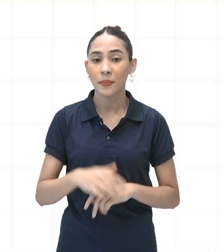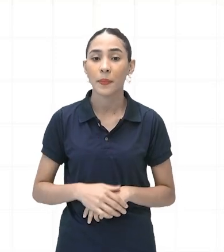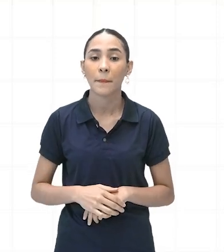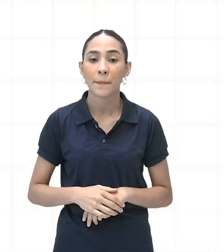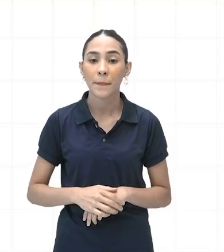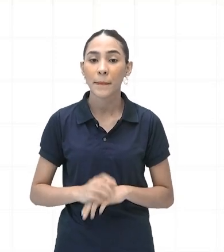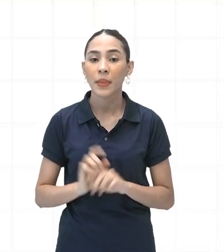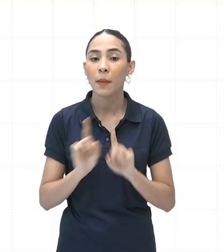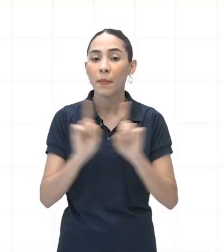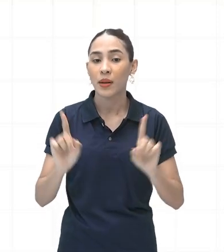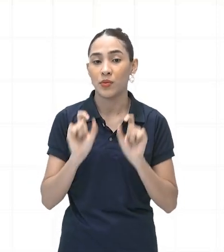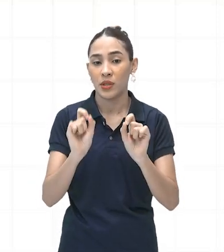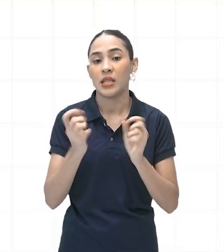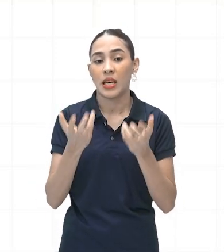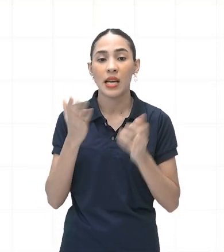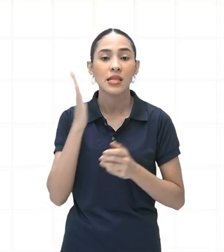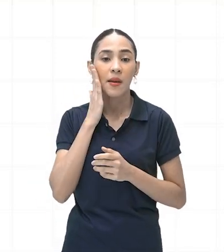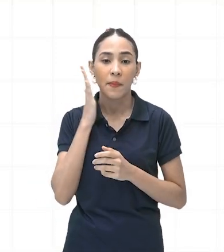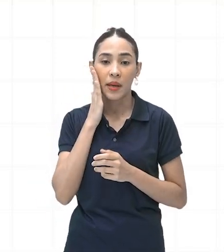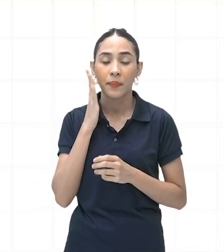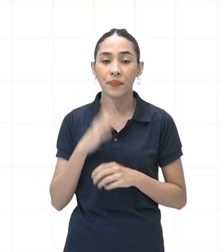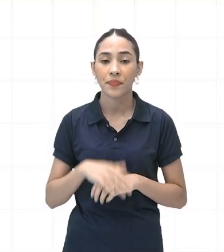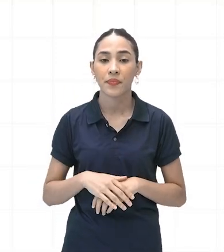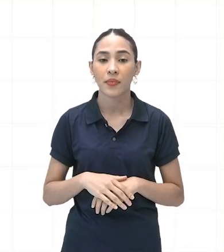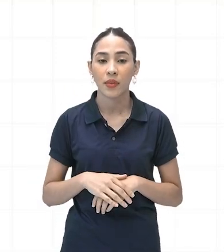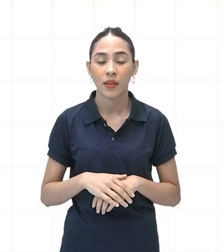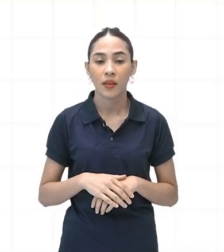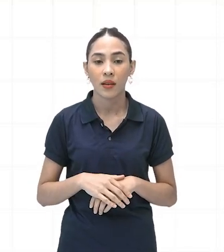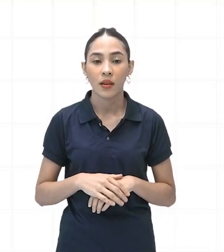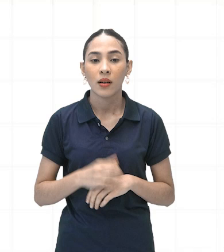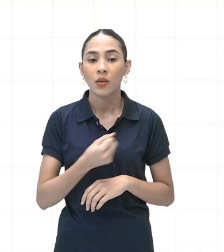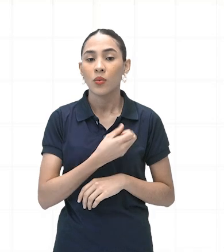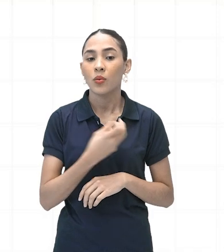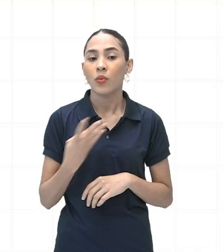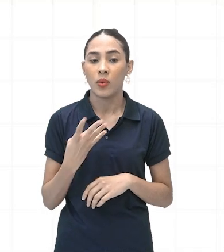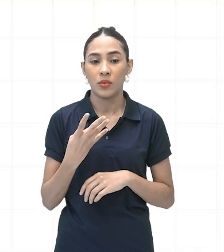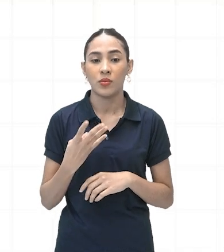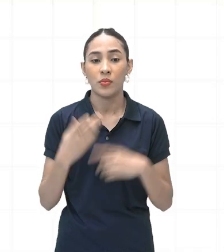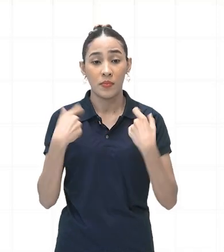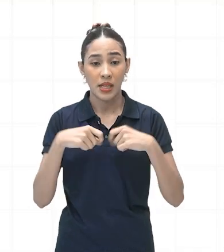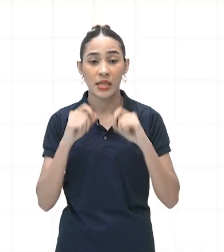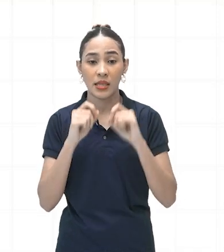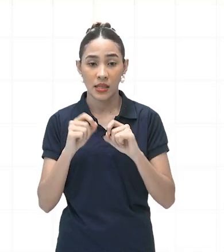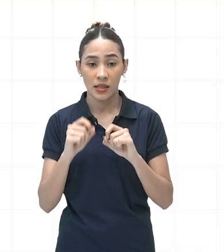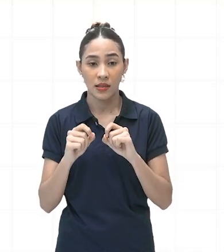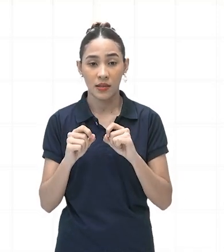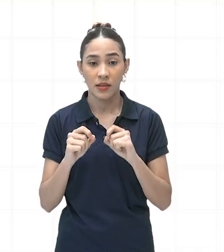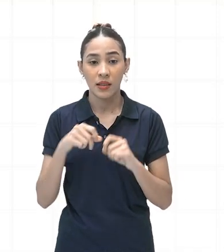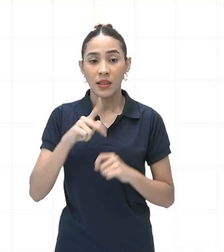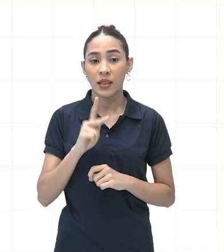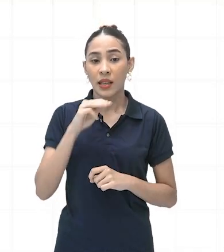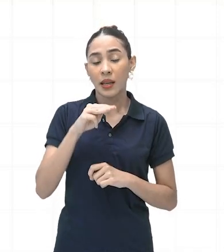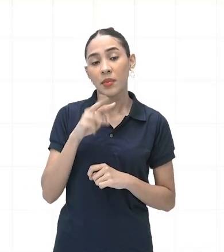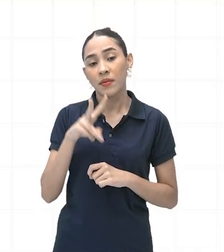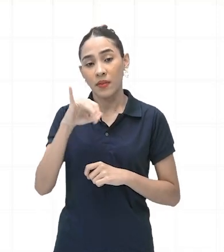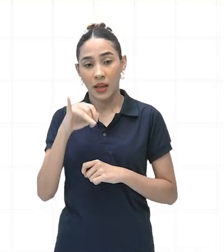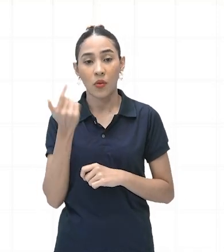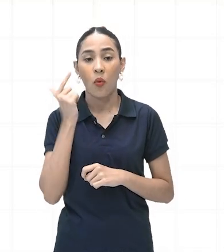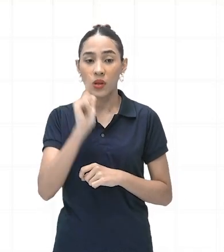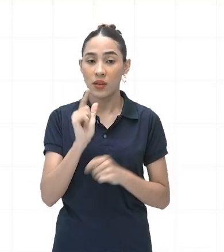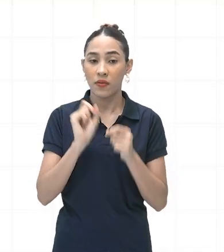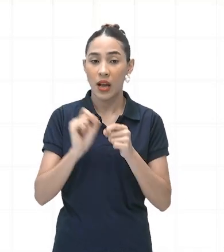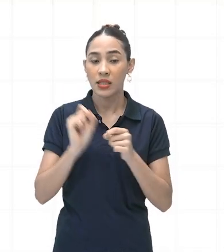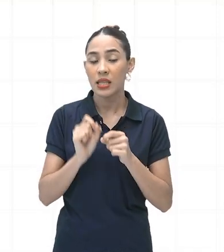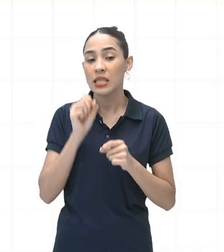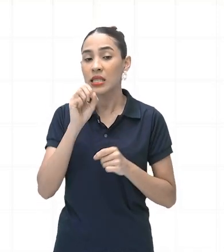o que ele quer saber? Ele quer saber quanto seria necessário, quantos quilômetros ela vai percorrer